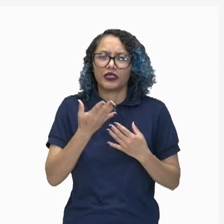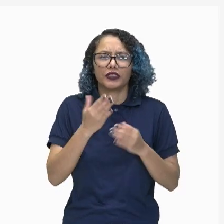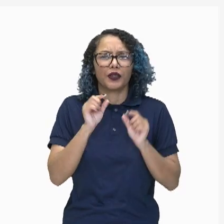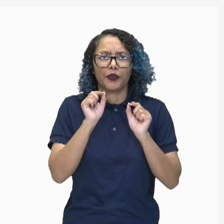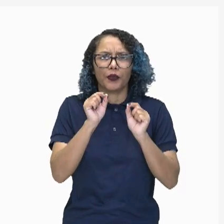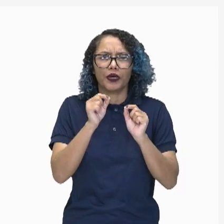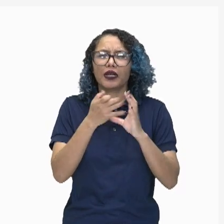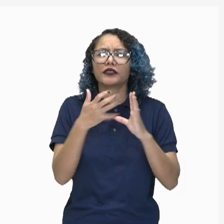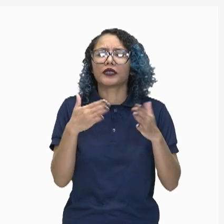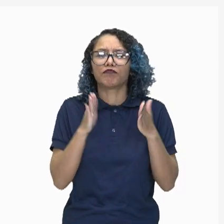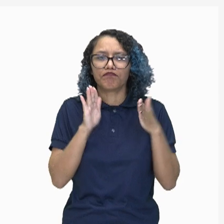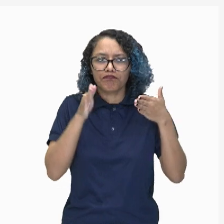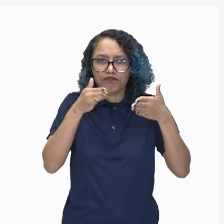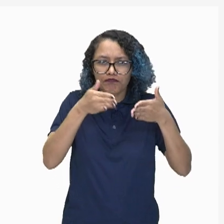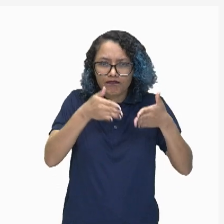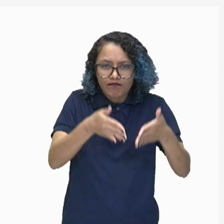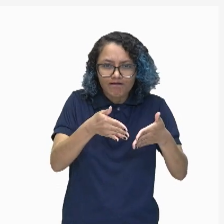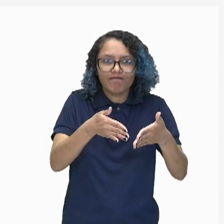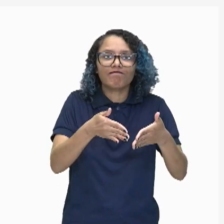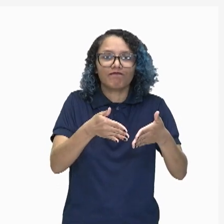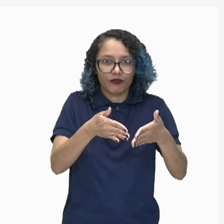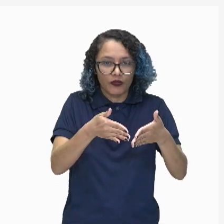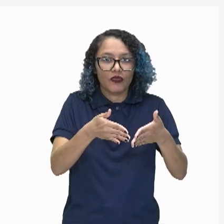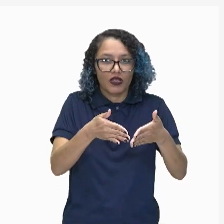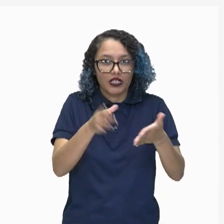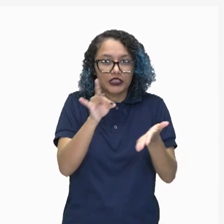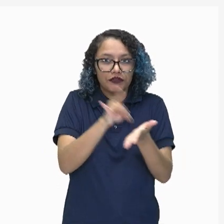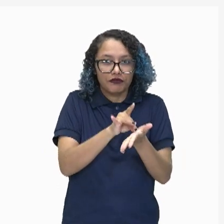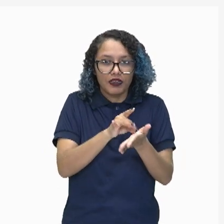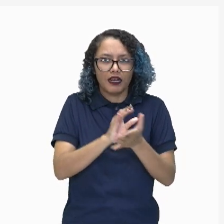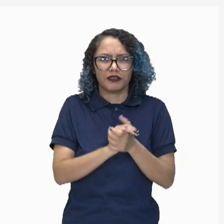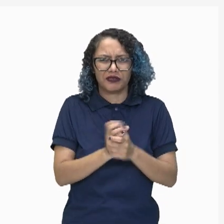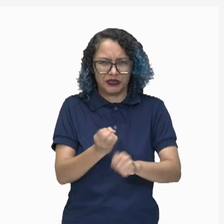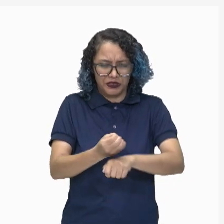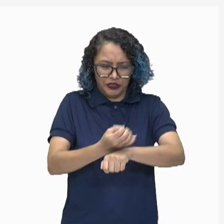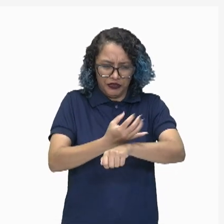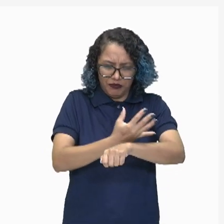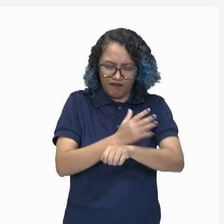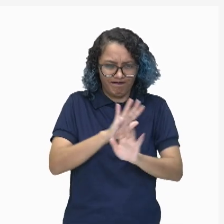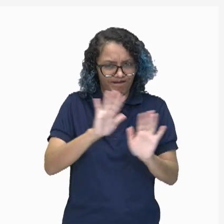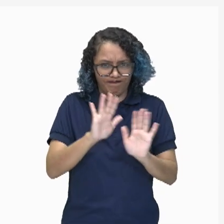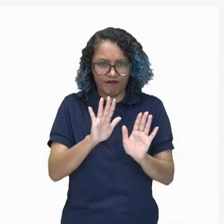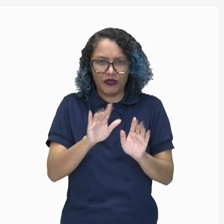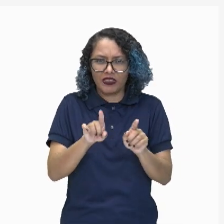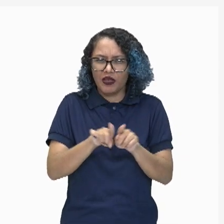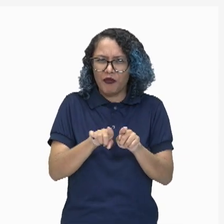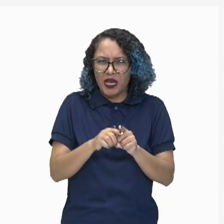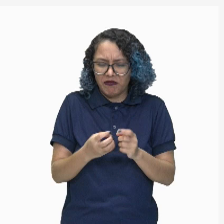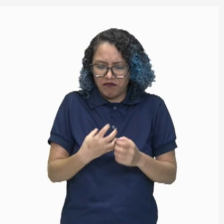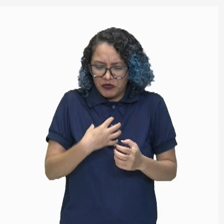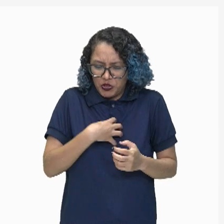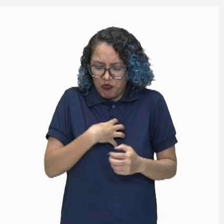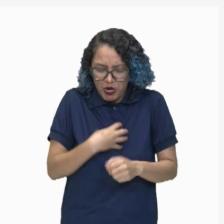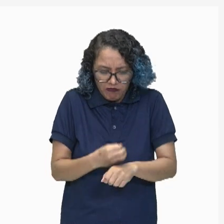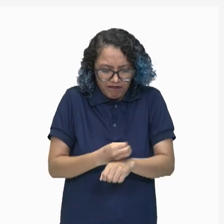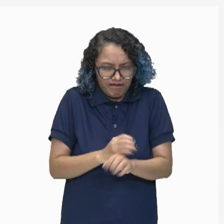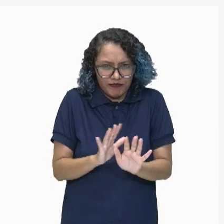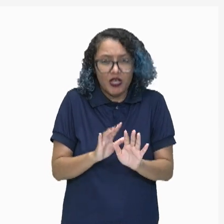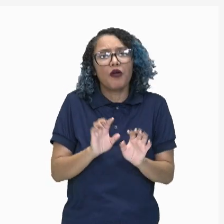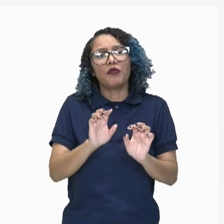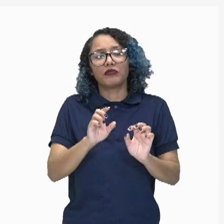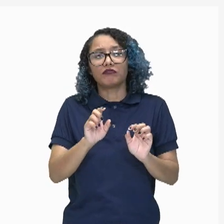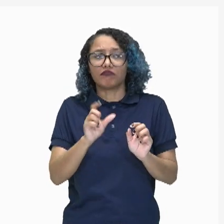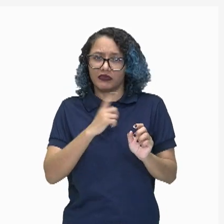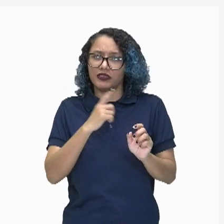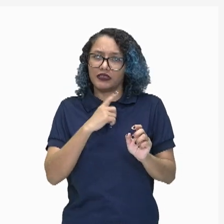objetiva, seca e precisa, evitando o sentimentalismo e o excesso de emoção. Como eu falei, não é que não exista o sentimentalismo.